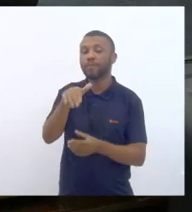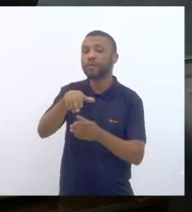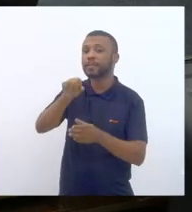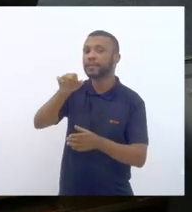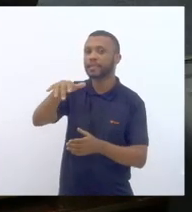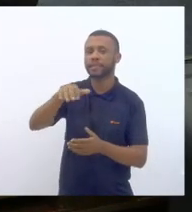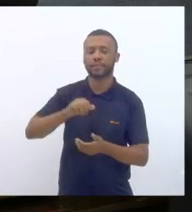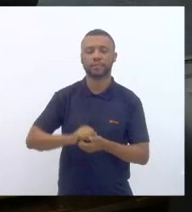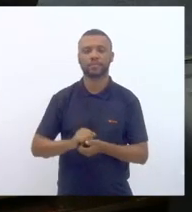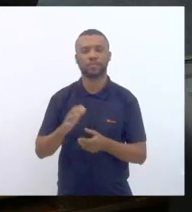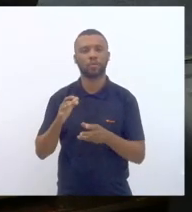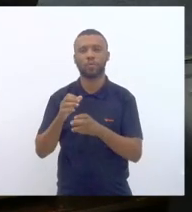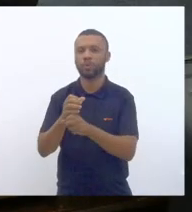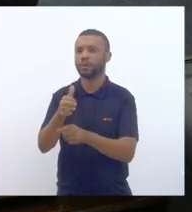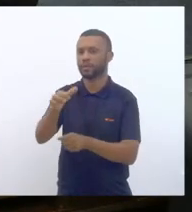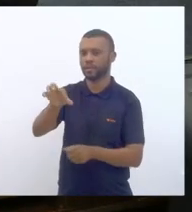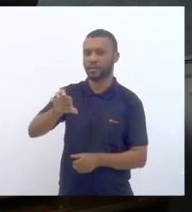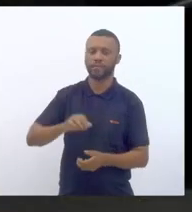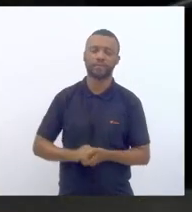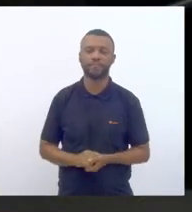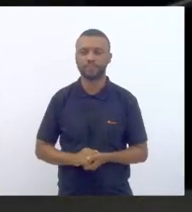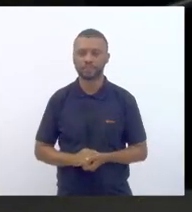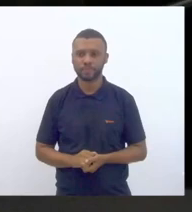Sim, 19.